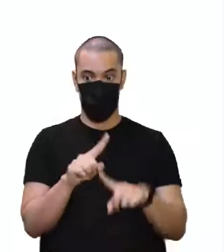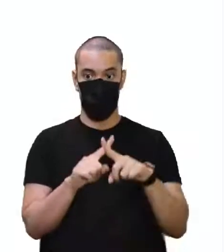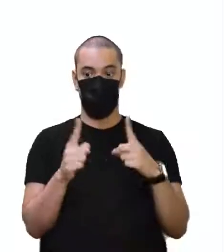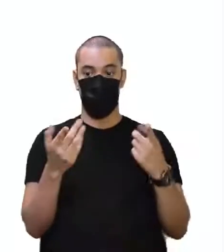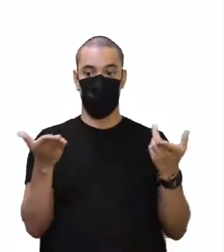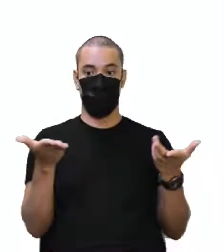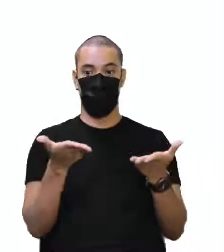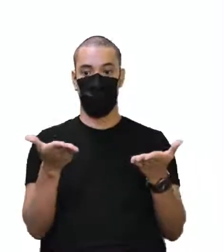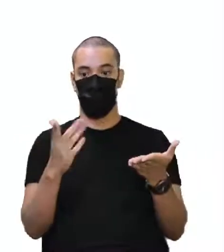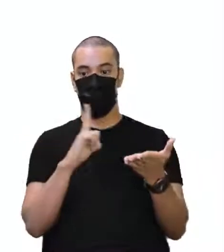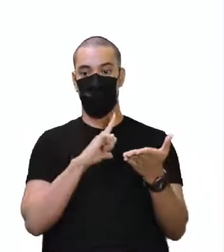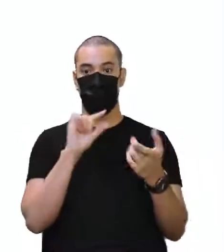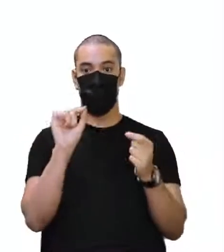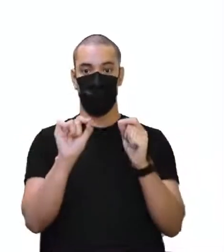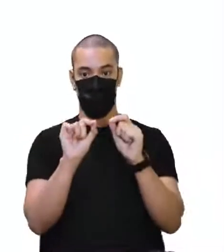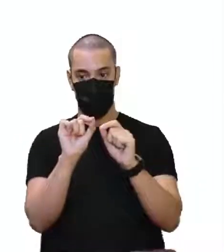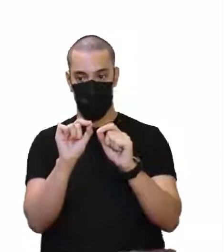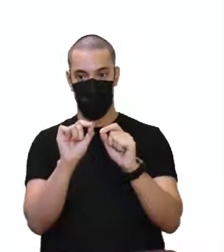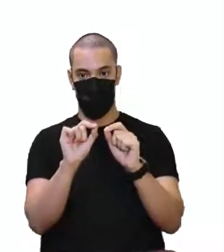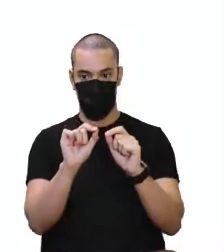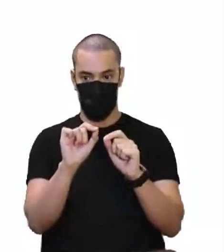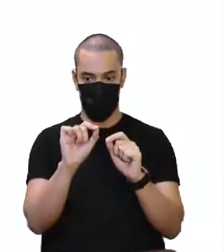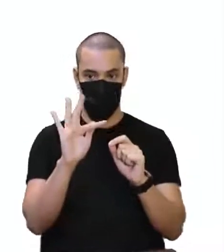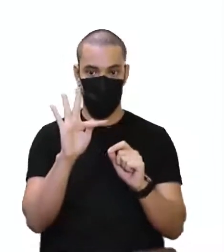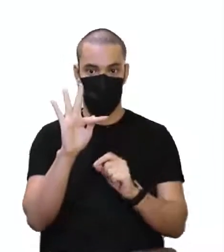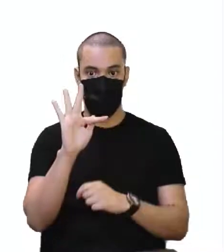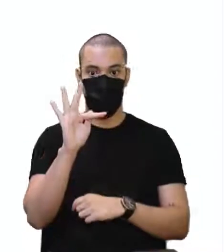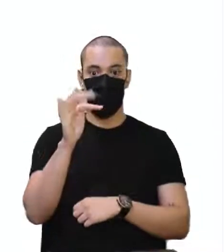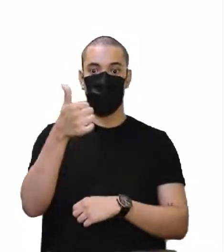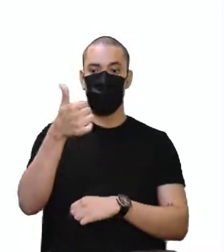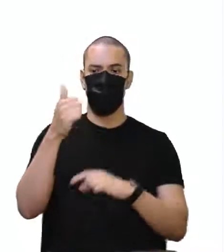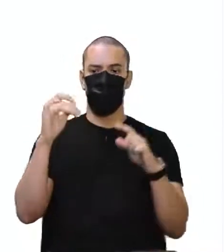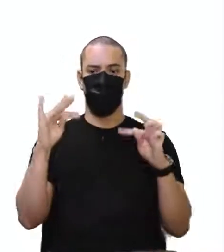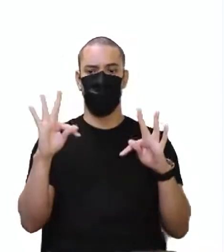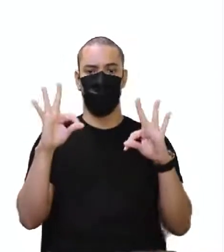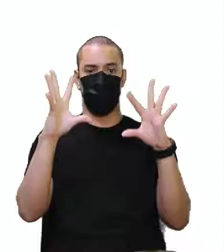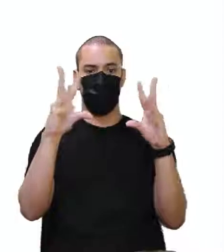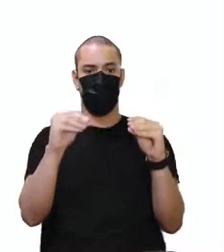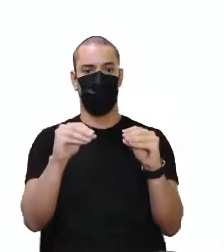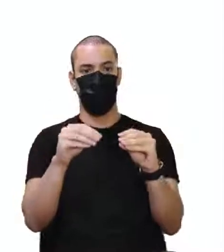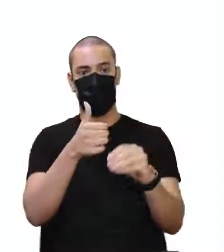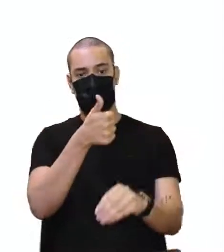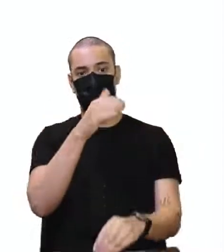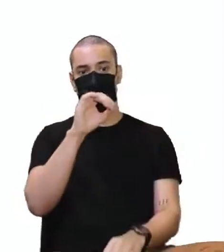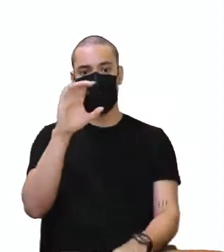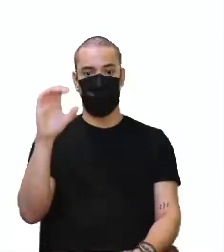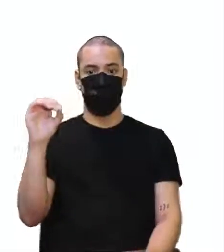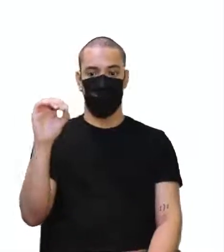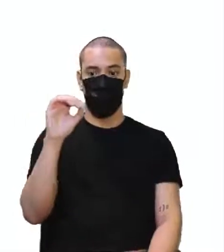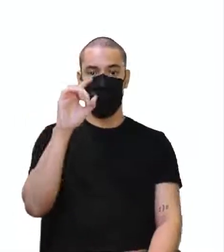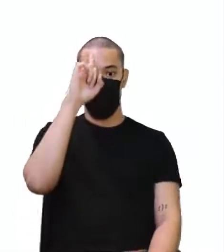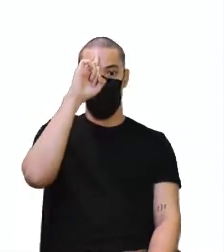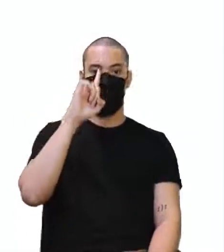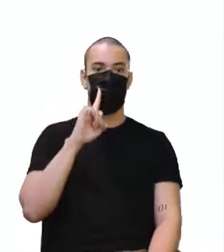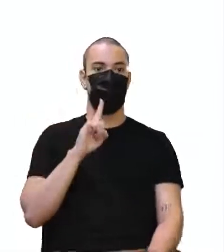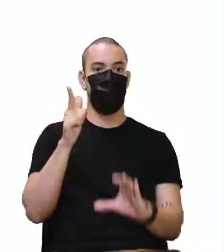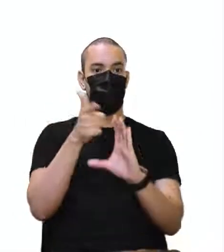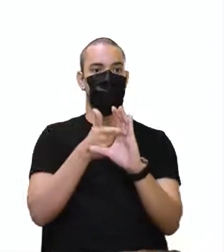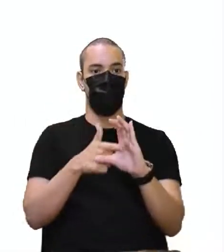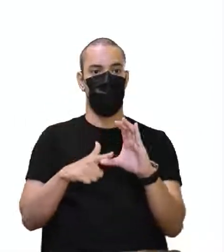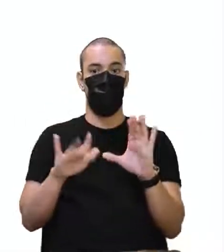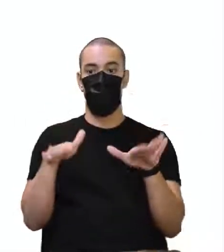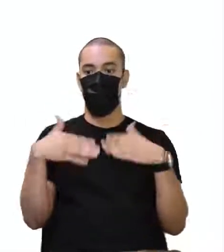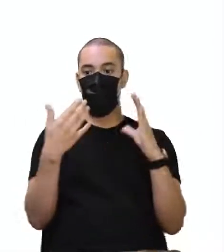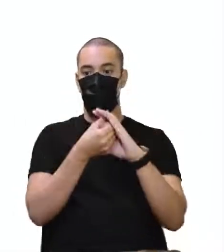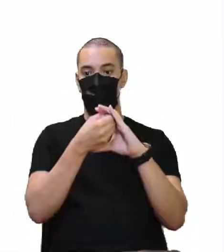agora, galera, o que a gente teve na geração F1? Eram todos o quê? Amarelas. 100% amarelos, liso. Qual era a